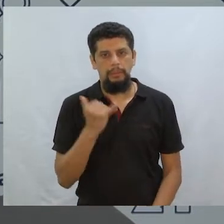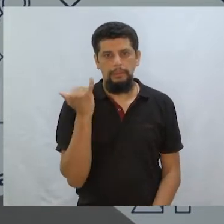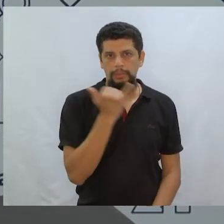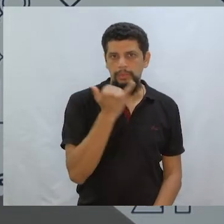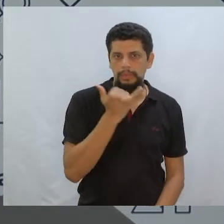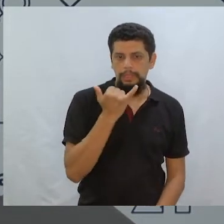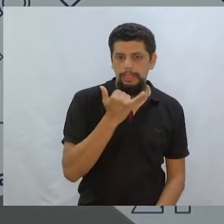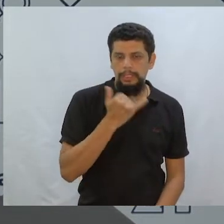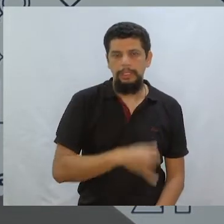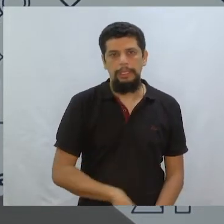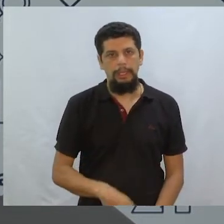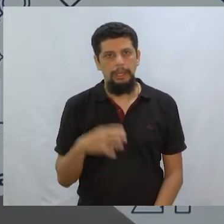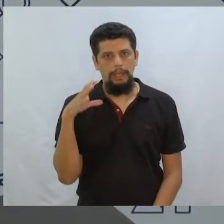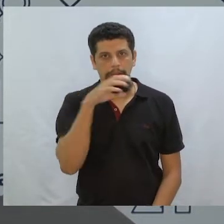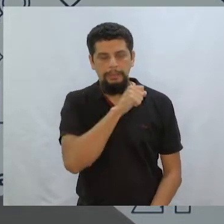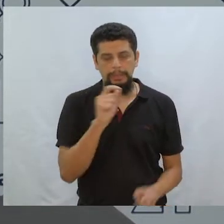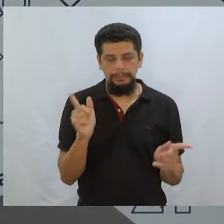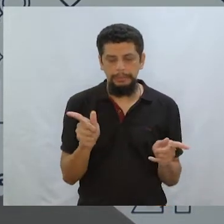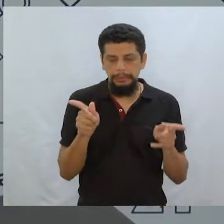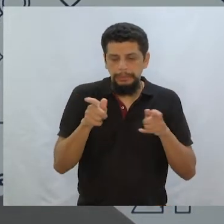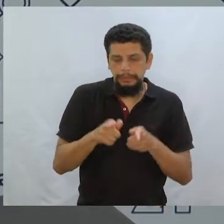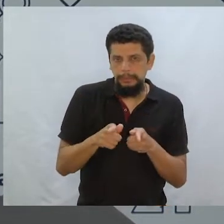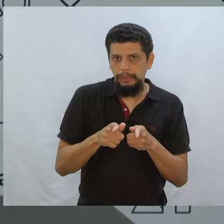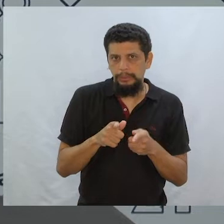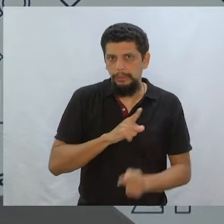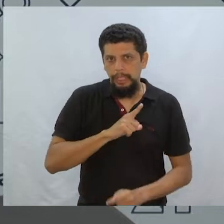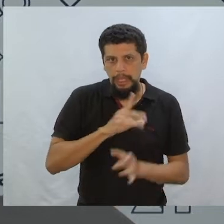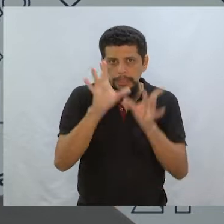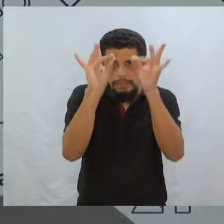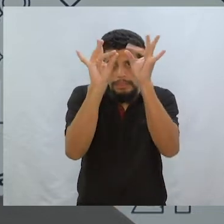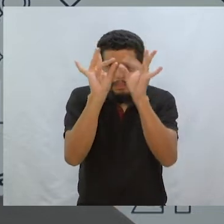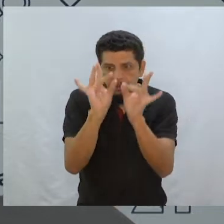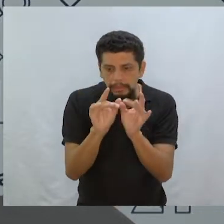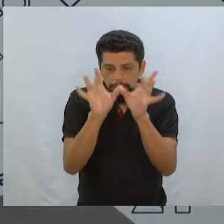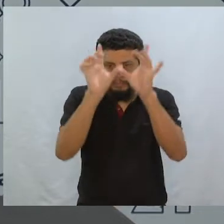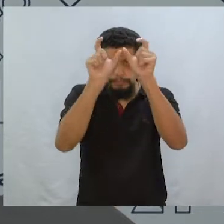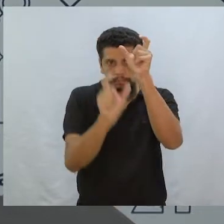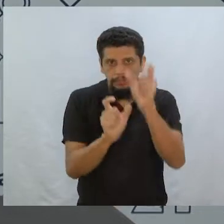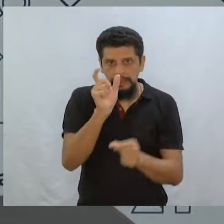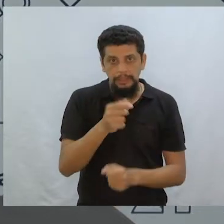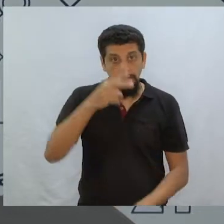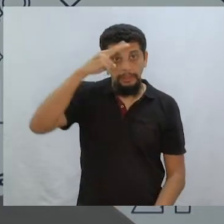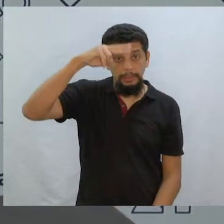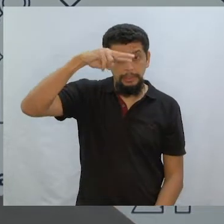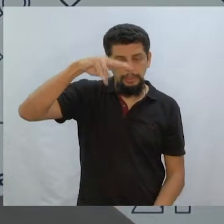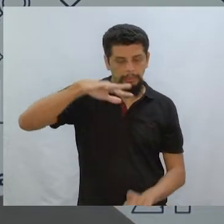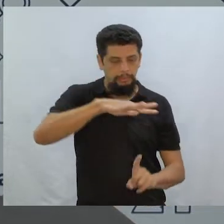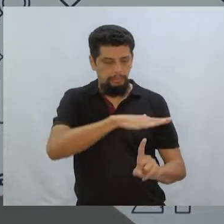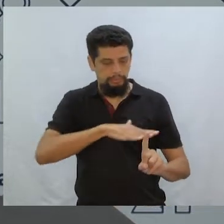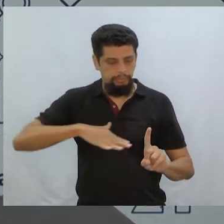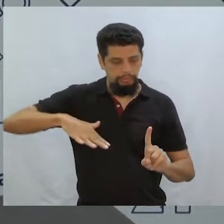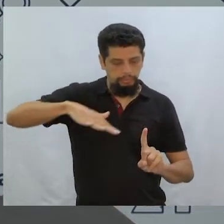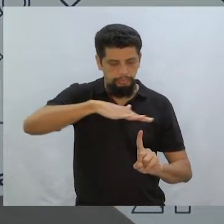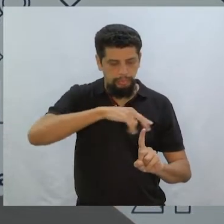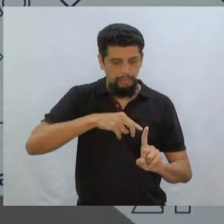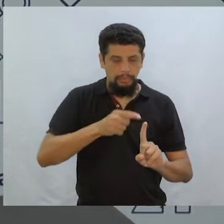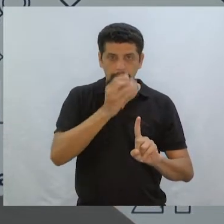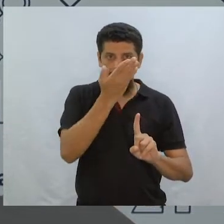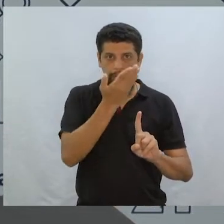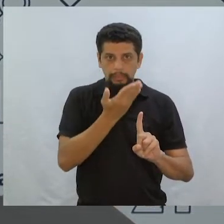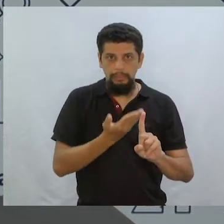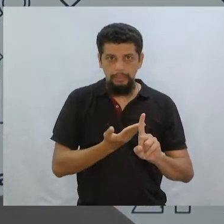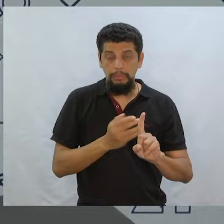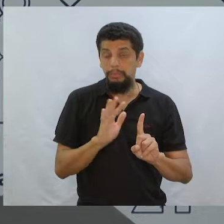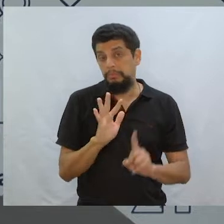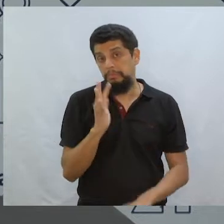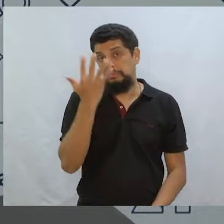conto ele é essa narrativa rápida que não vai trazer grandes detalhes e que a história Vai Girar em torno de um único